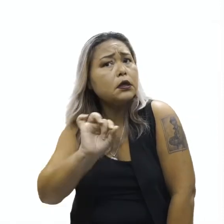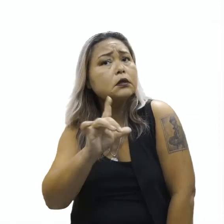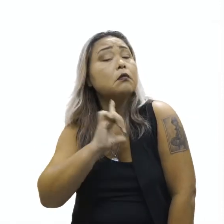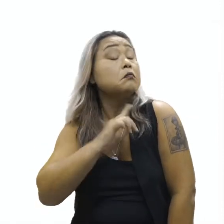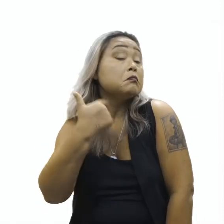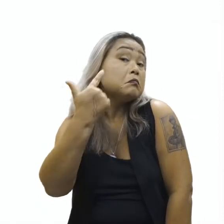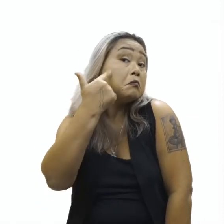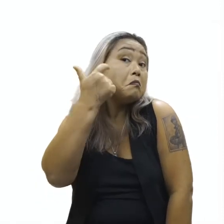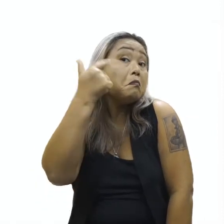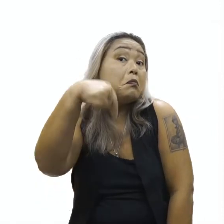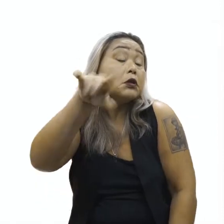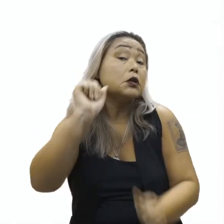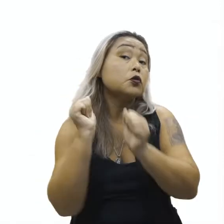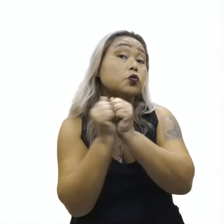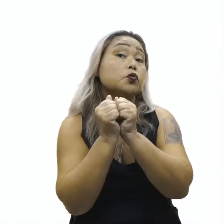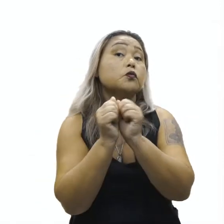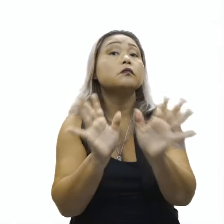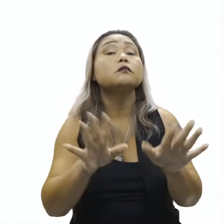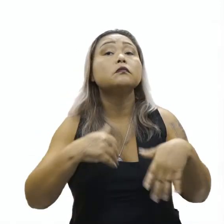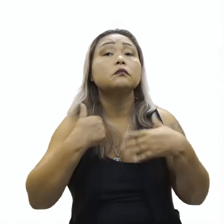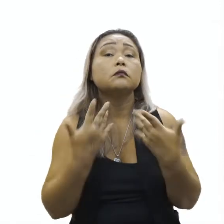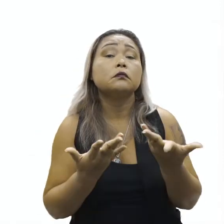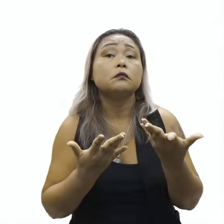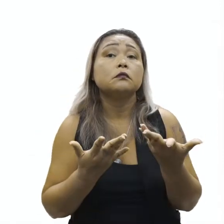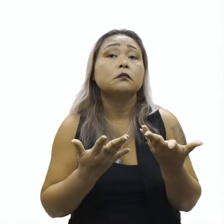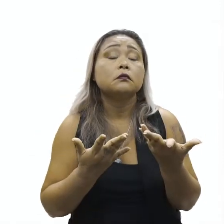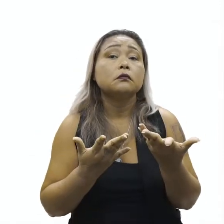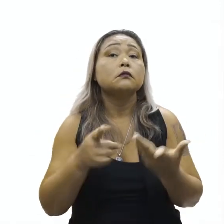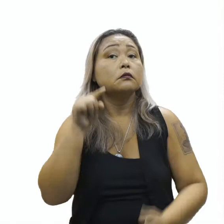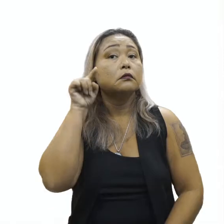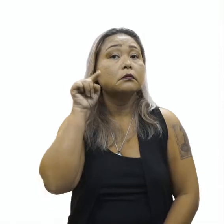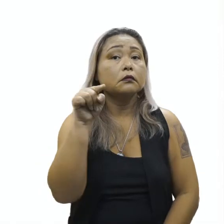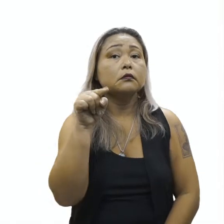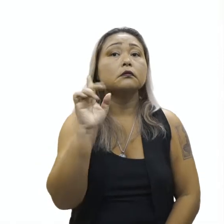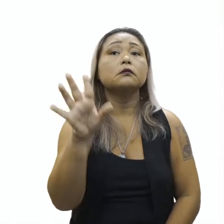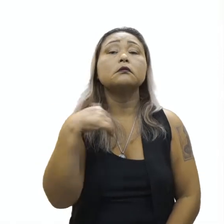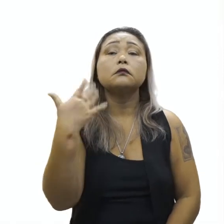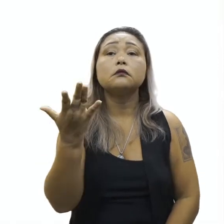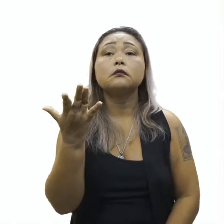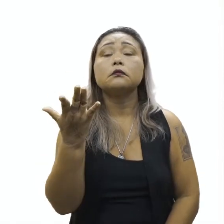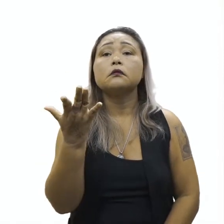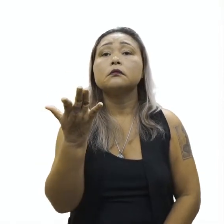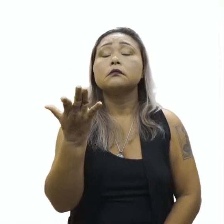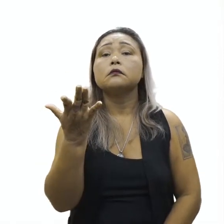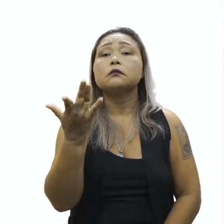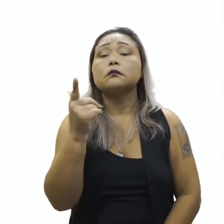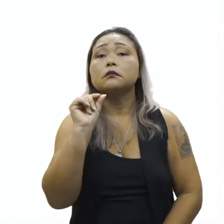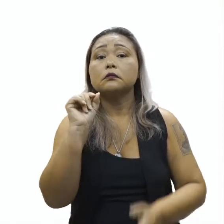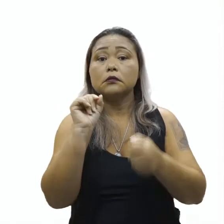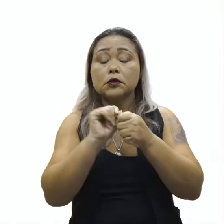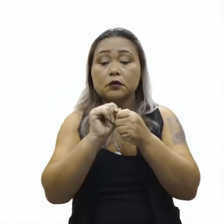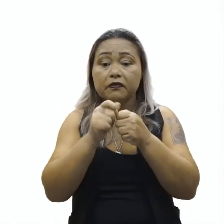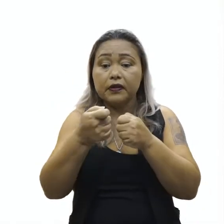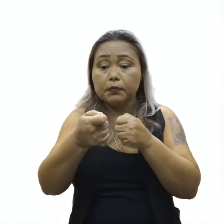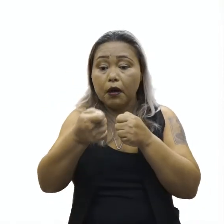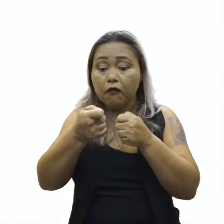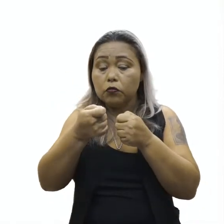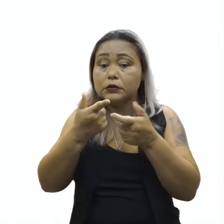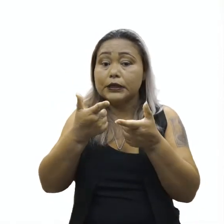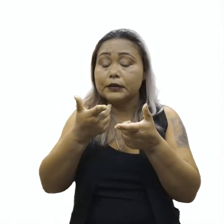vamos pensar juntos. Então, assim, ele vê que se as pessoas não tivessem um freio para suas